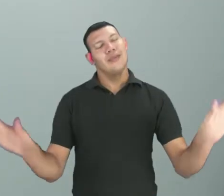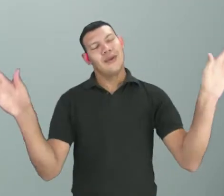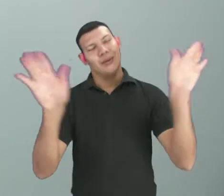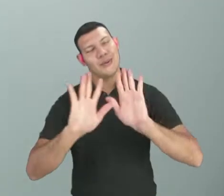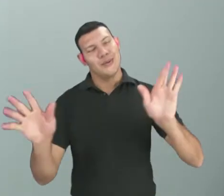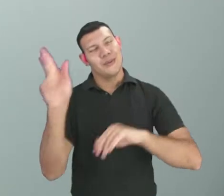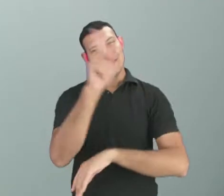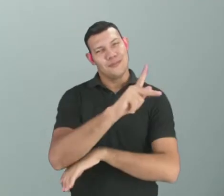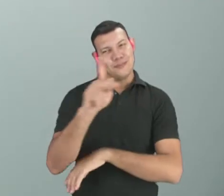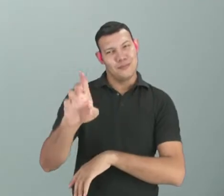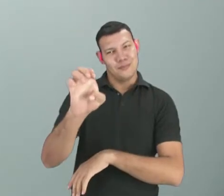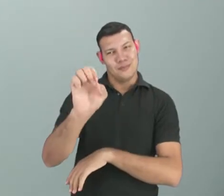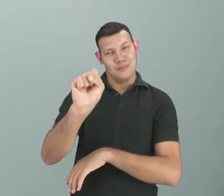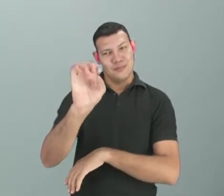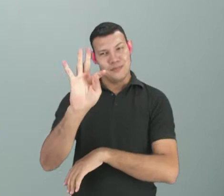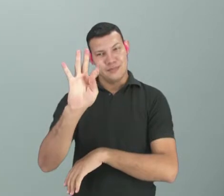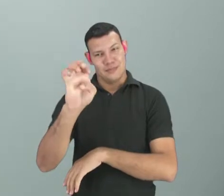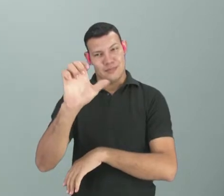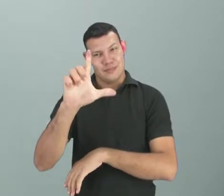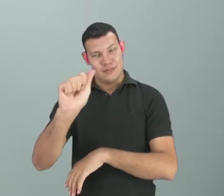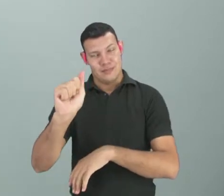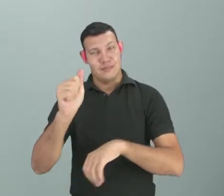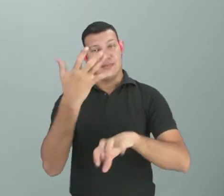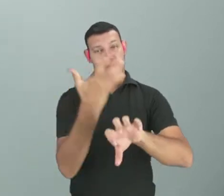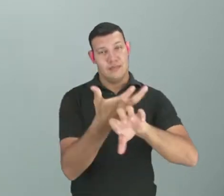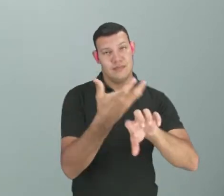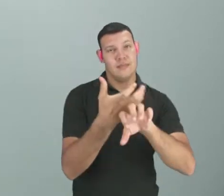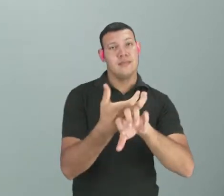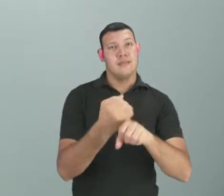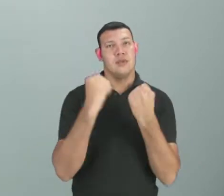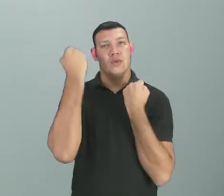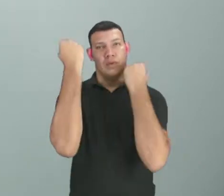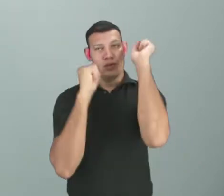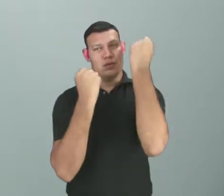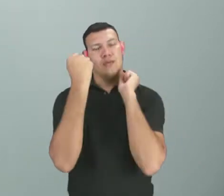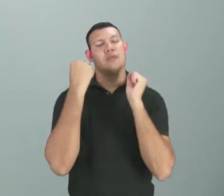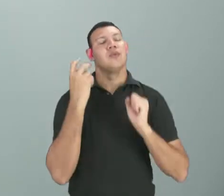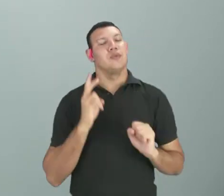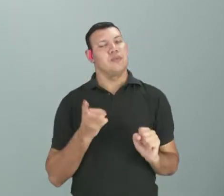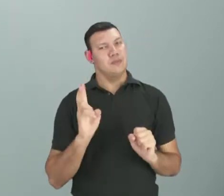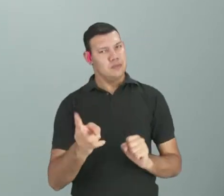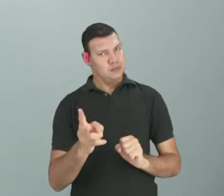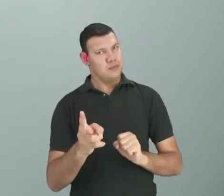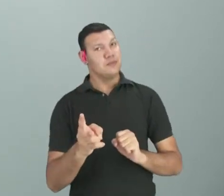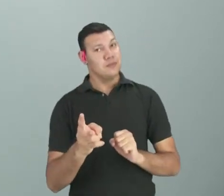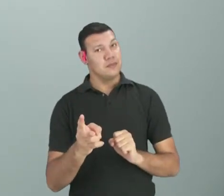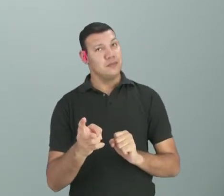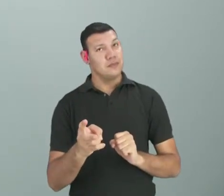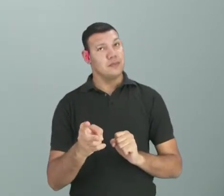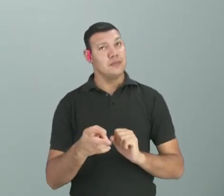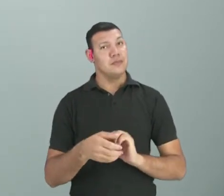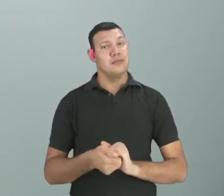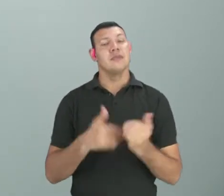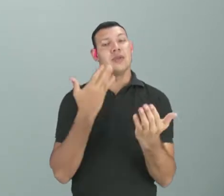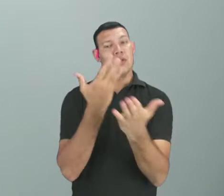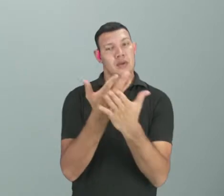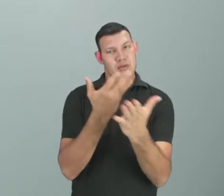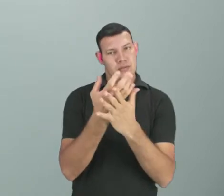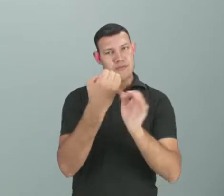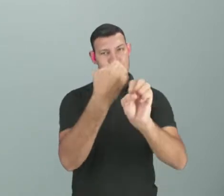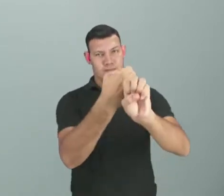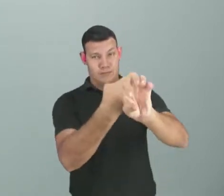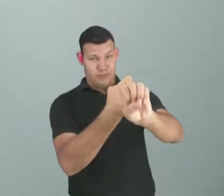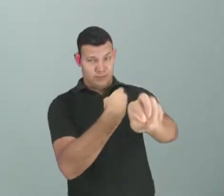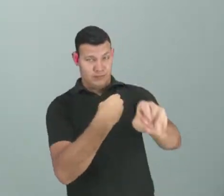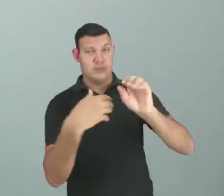Olá, sou a professora Estela, professora de Educação Física, e dando continuidade às nossas aulas